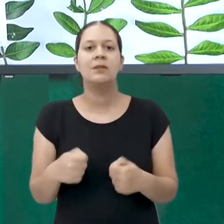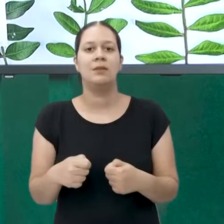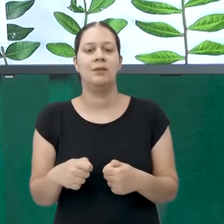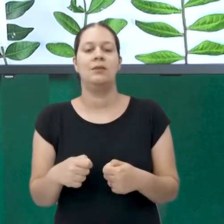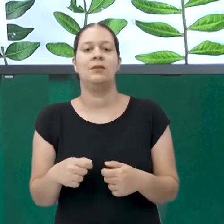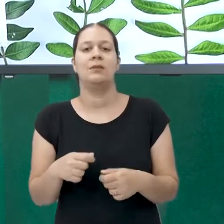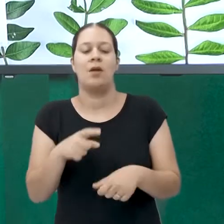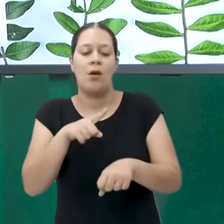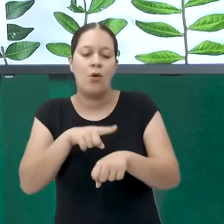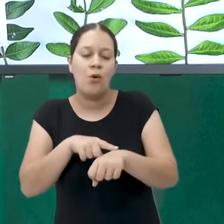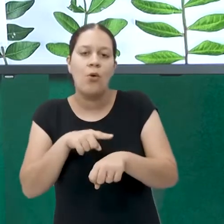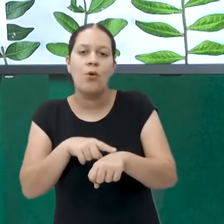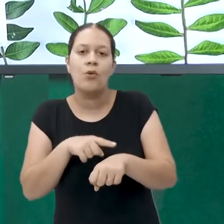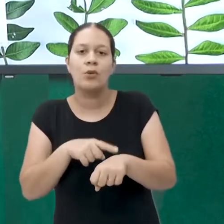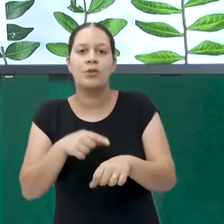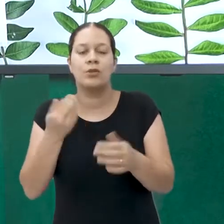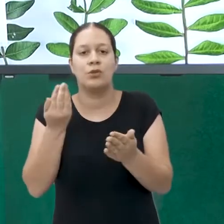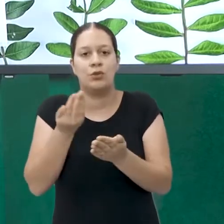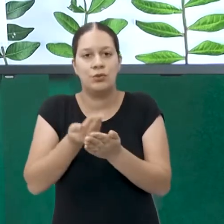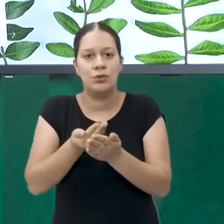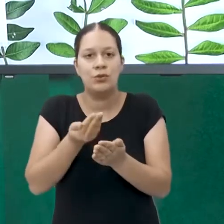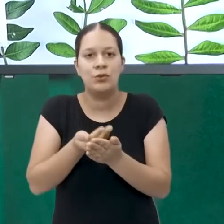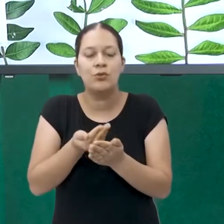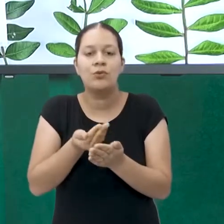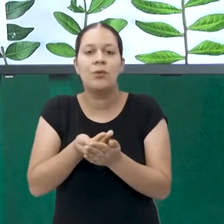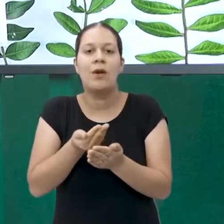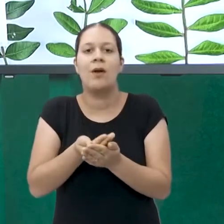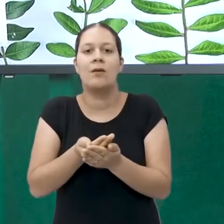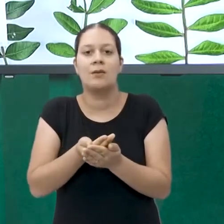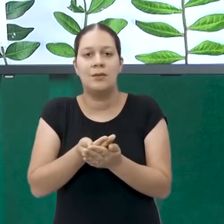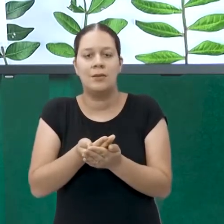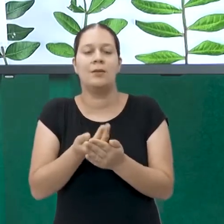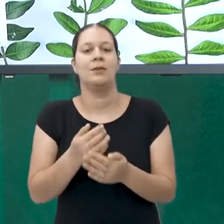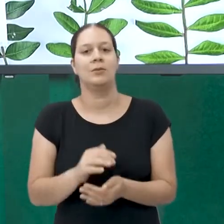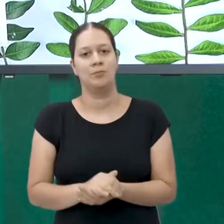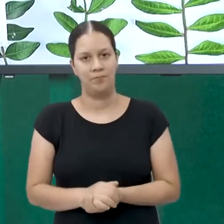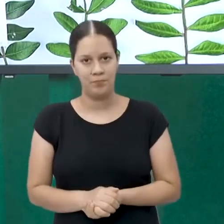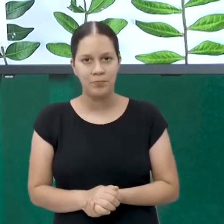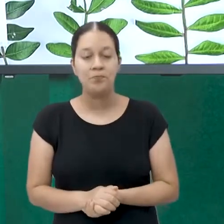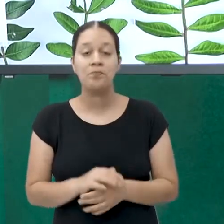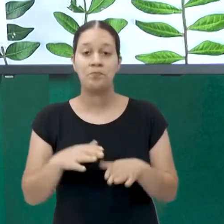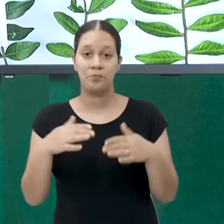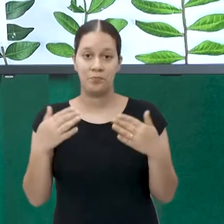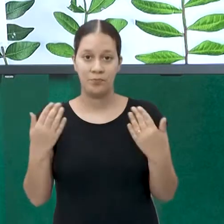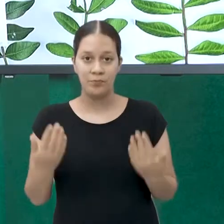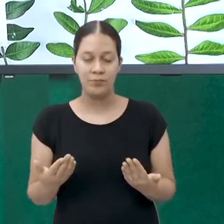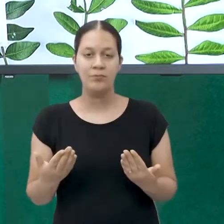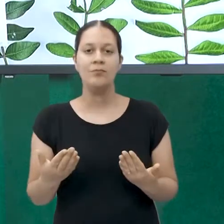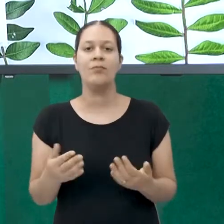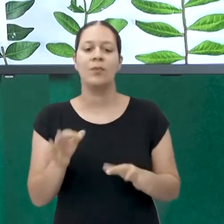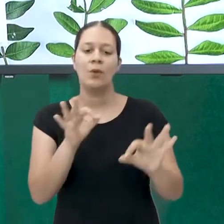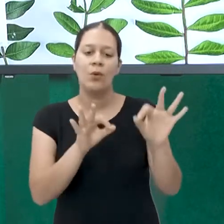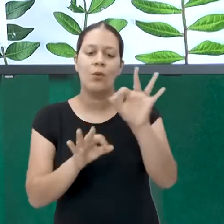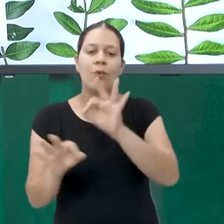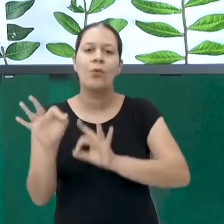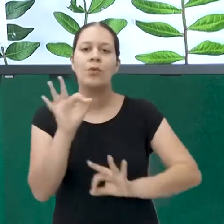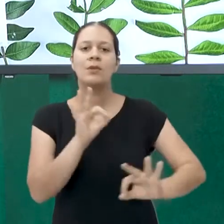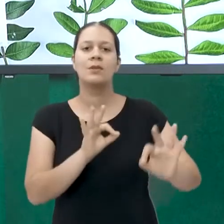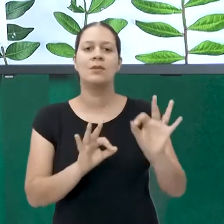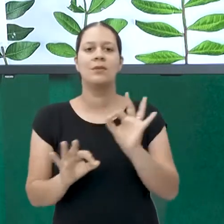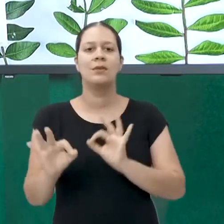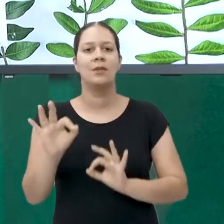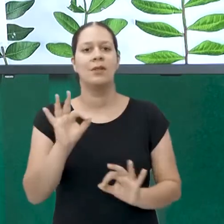de estudar, tá? É minha vez de estudar. Então, se ajeita aí, se